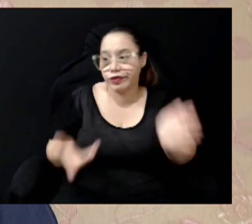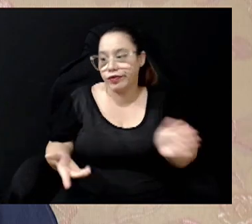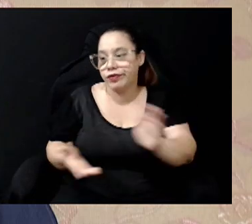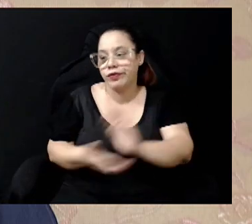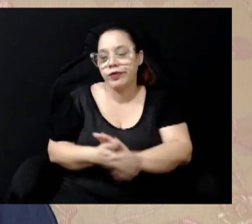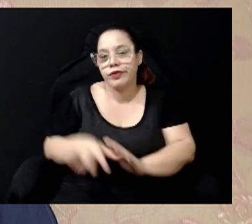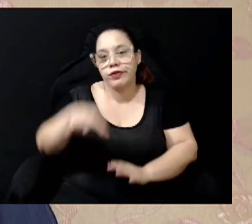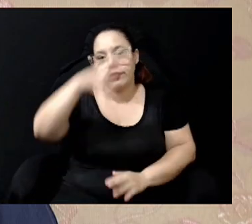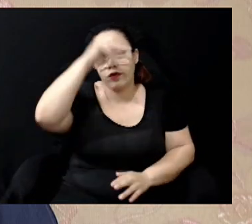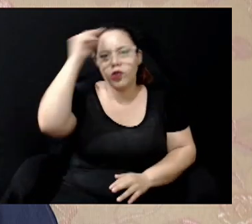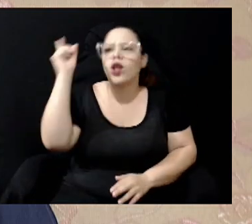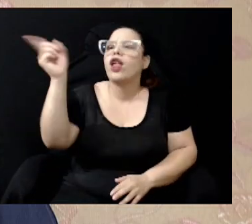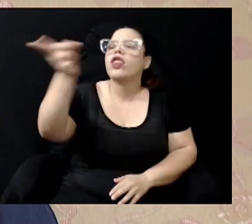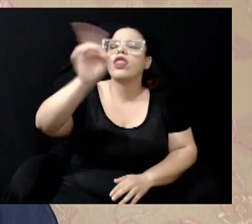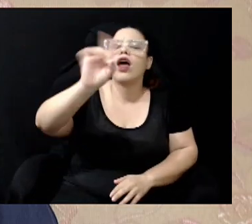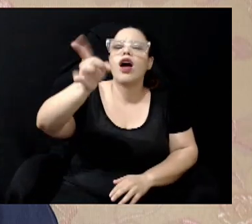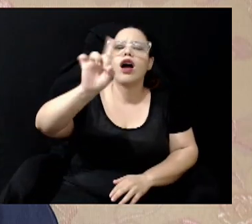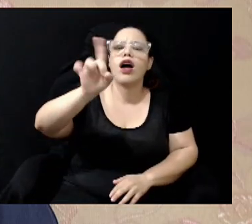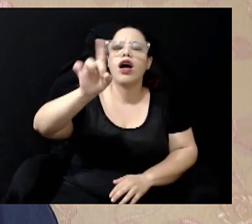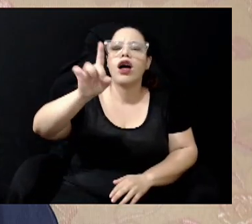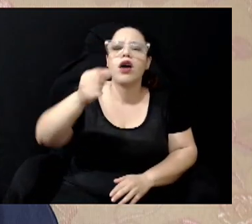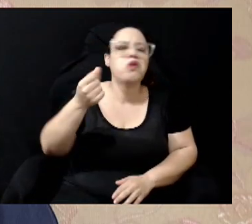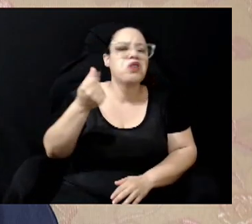não, eu não vou dar verba nenhuma.